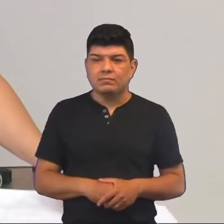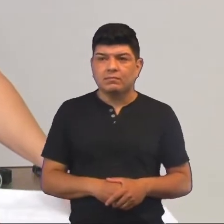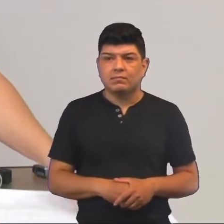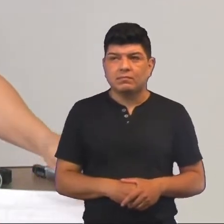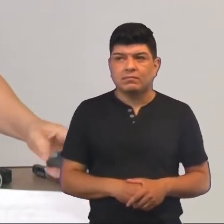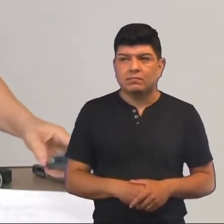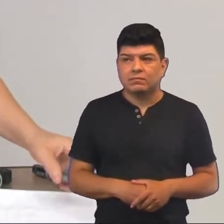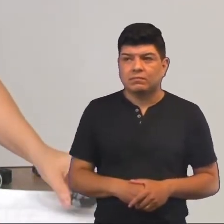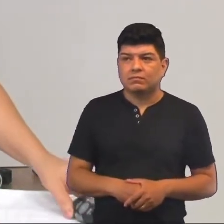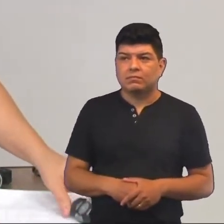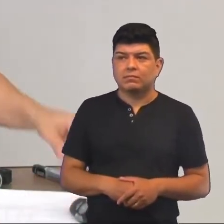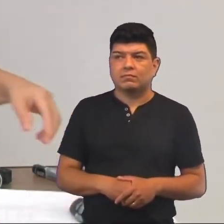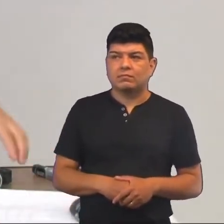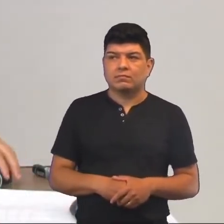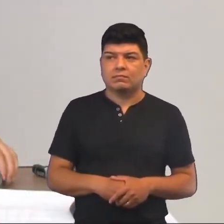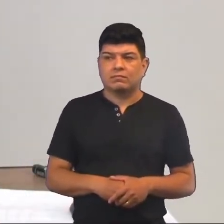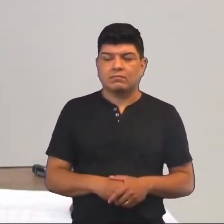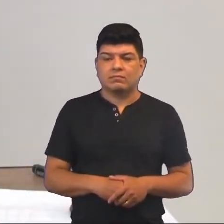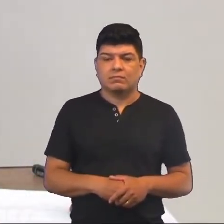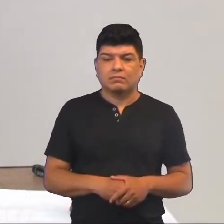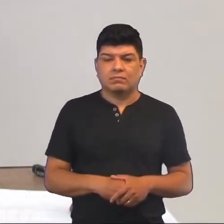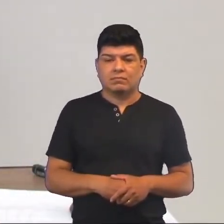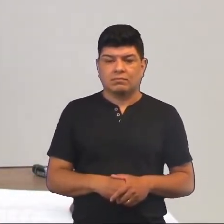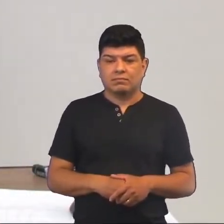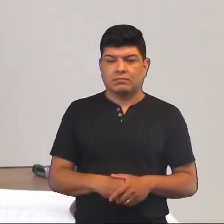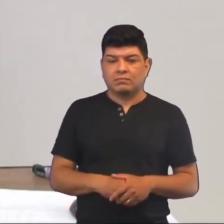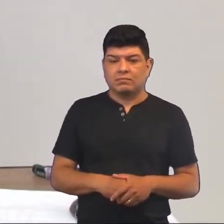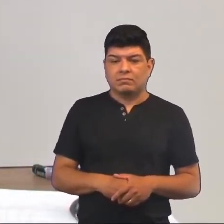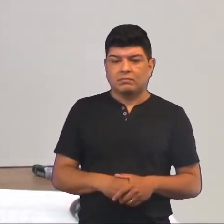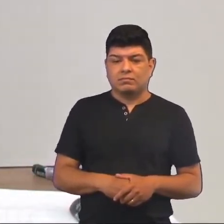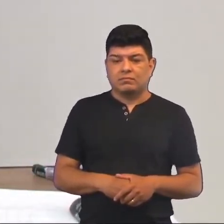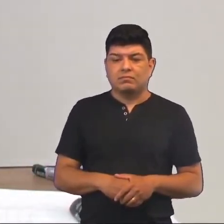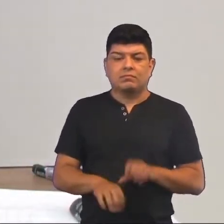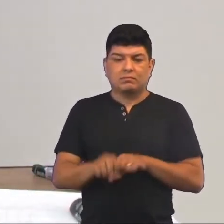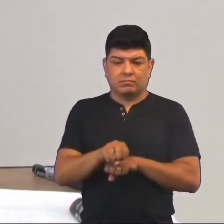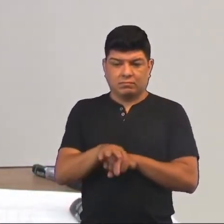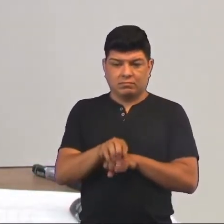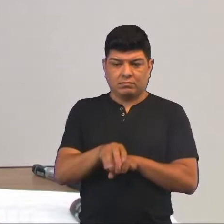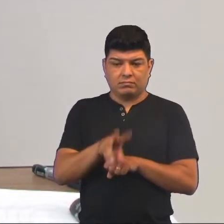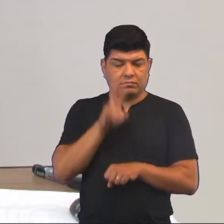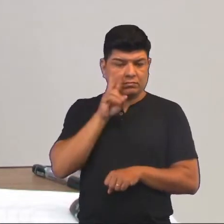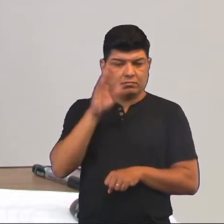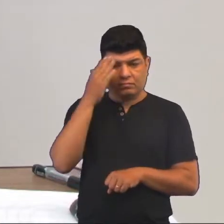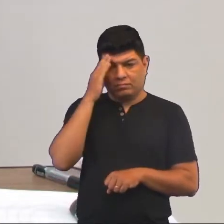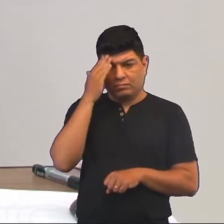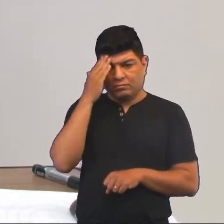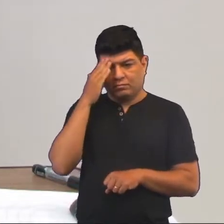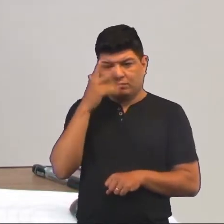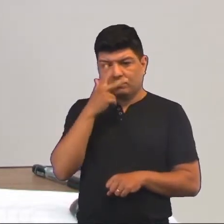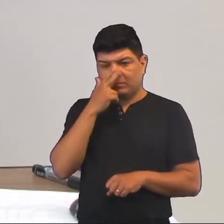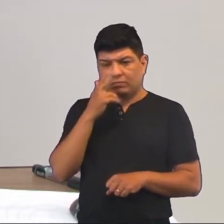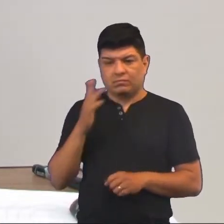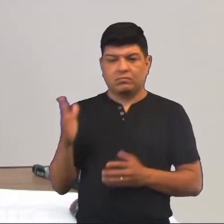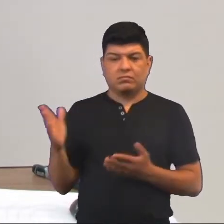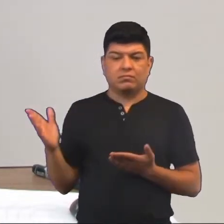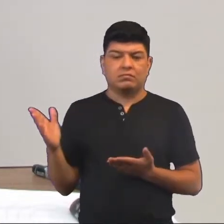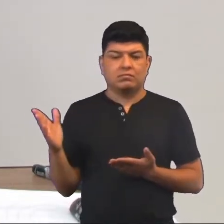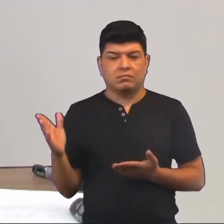Aqui na mesa, vamos ver se eu consigo com a lanterna. Eu tô com uma lanterna. E aqui, só para vocês entenderem um pouquinho, ó.